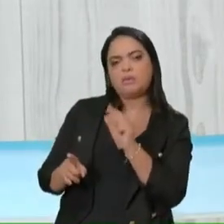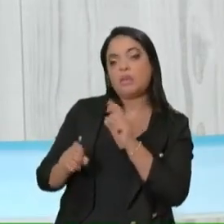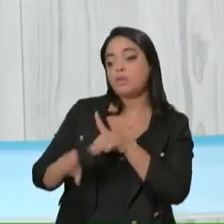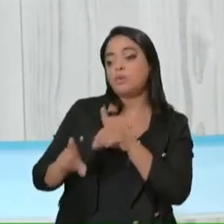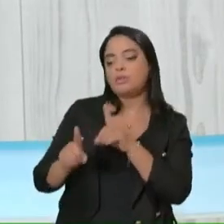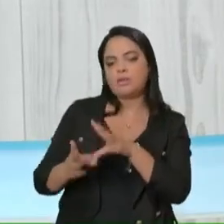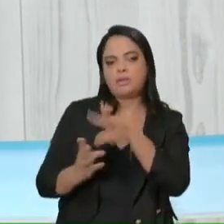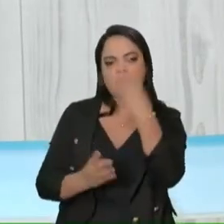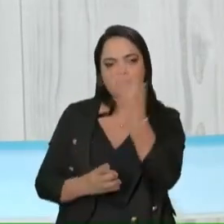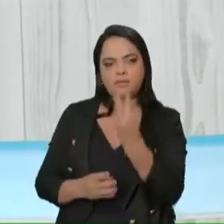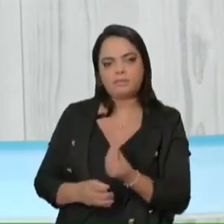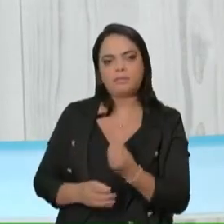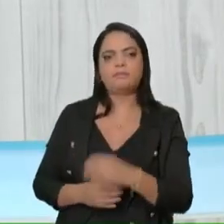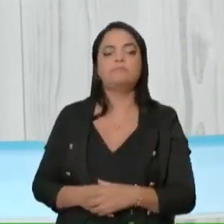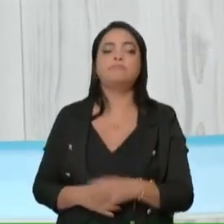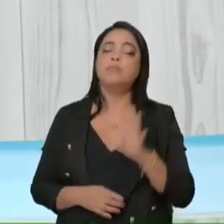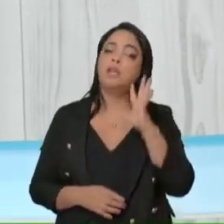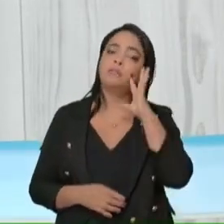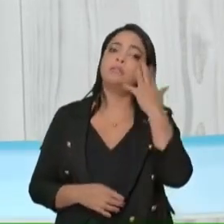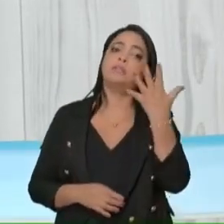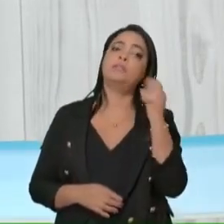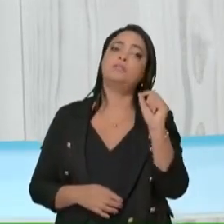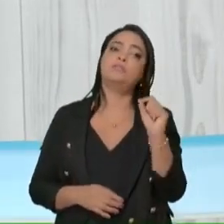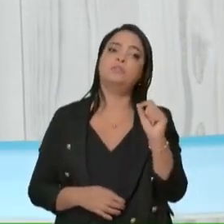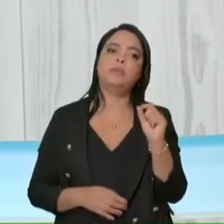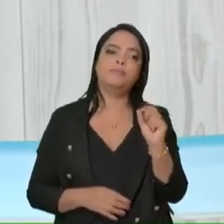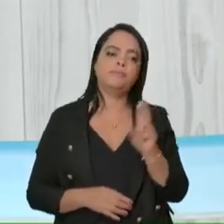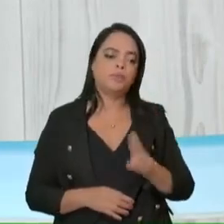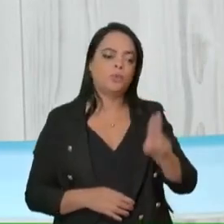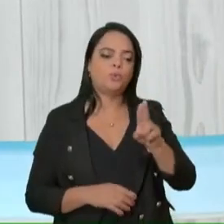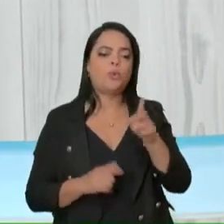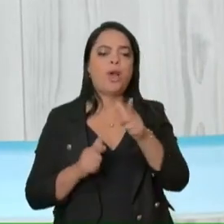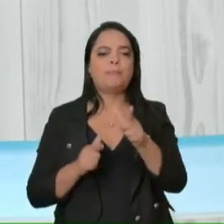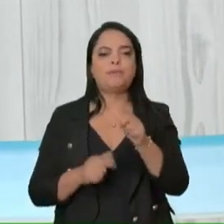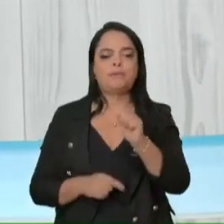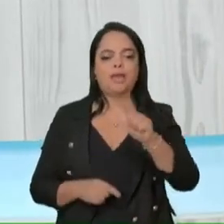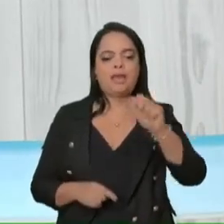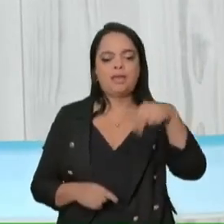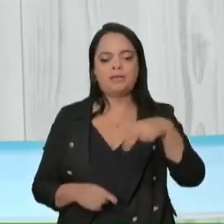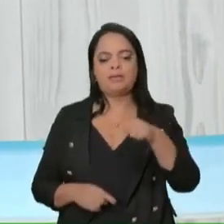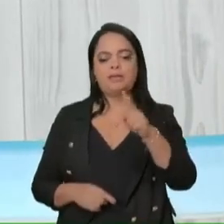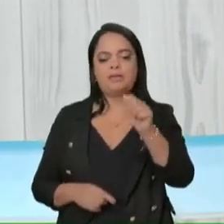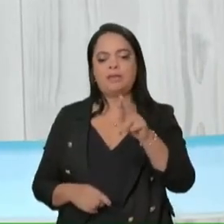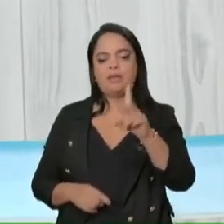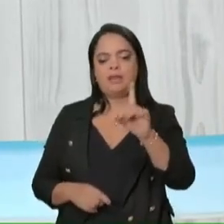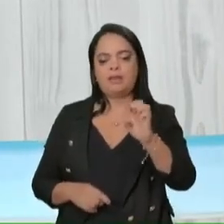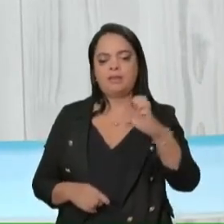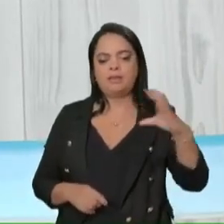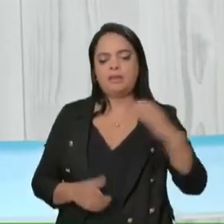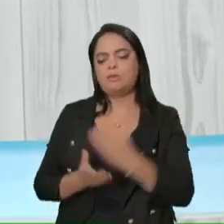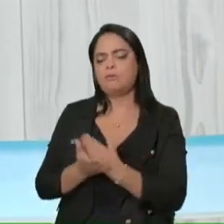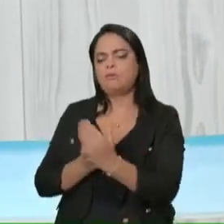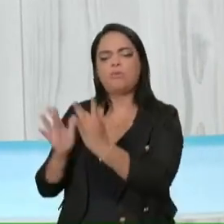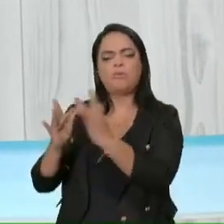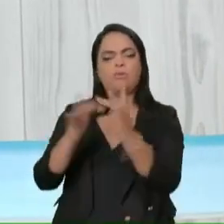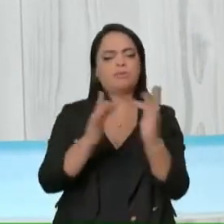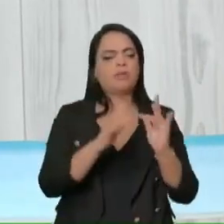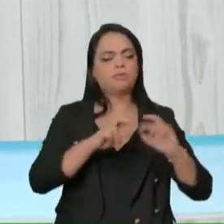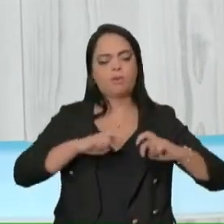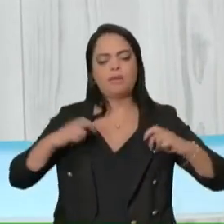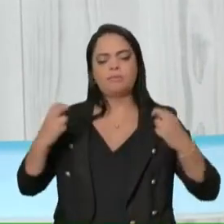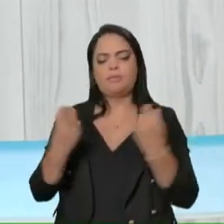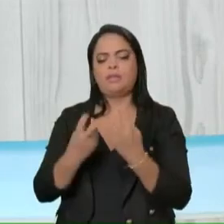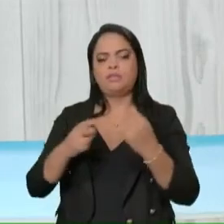doutrina. Foi quando ele decidiu aderir ao pseudônimo de Allan Kardec. E ele começou a ter contato com essas mesas